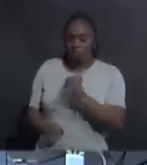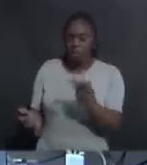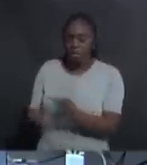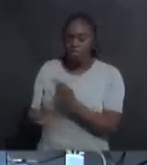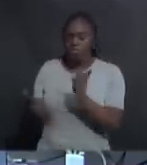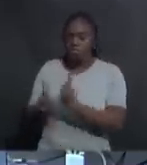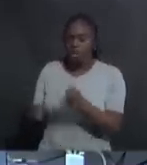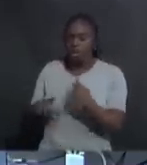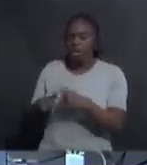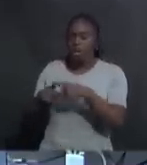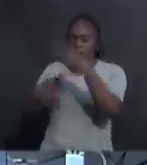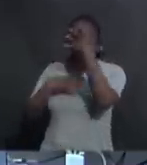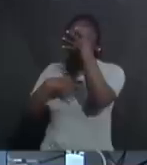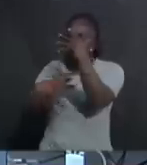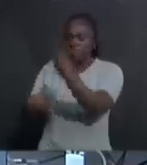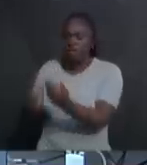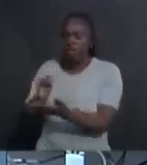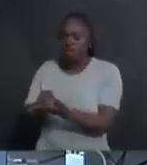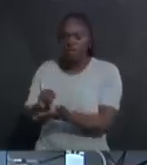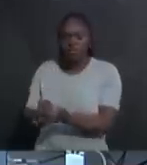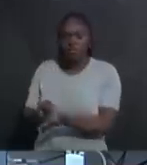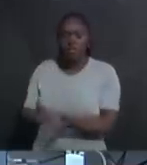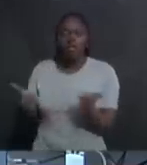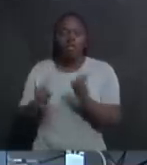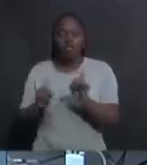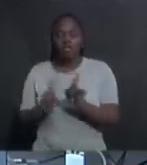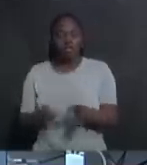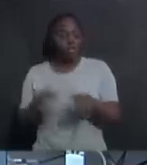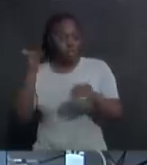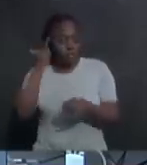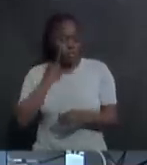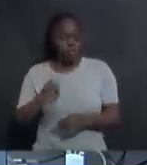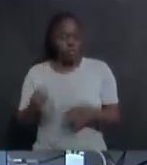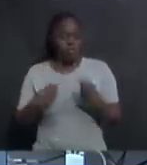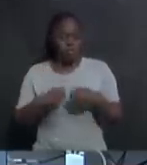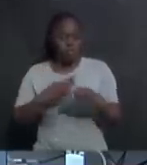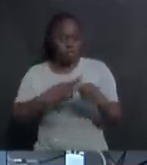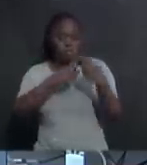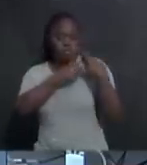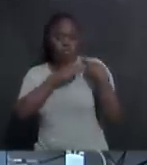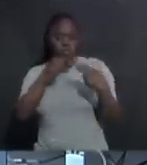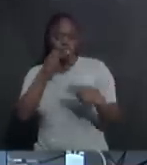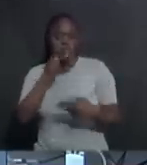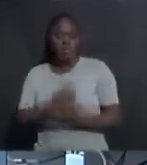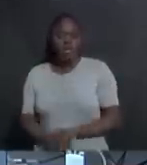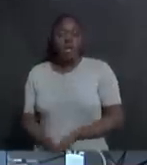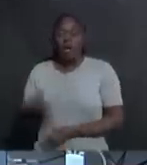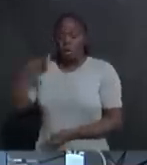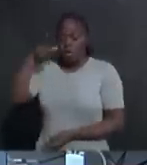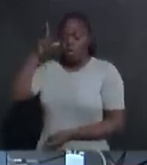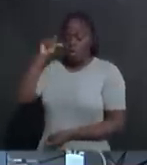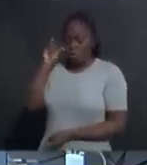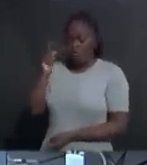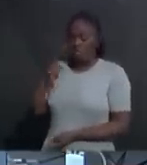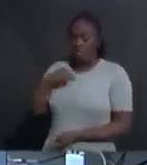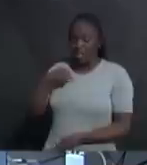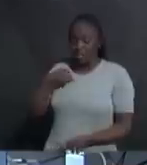a profecia não cumpre, o profeta tem que ser responsável e falar assim, eu comi banana verde ontem